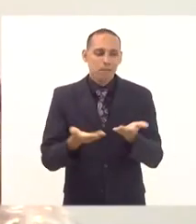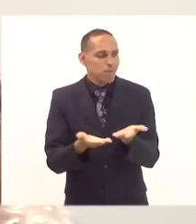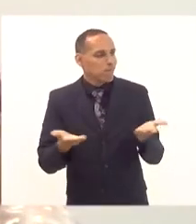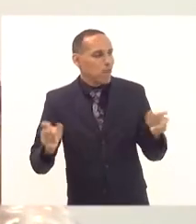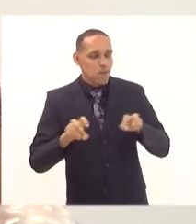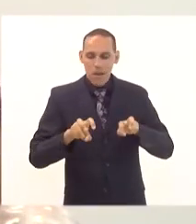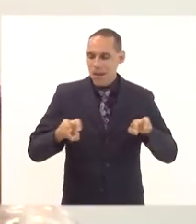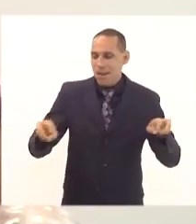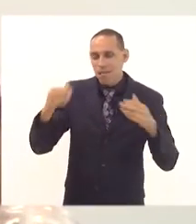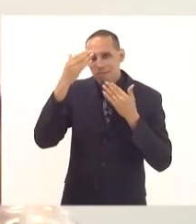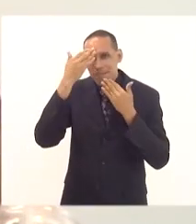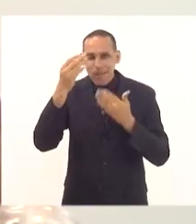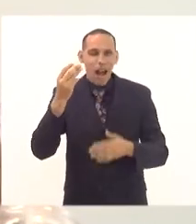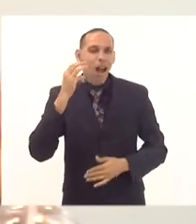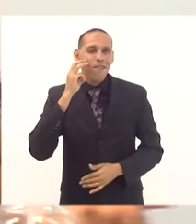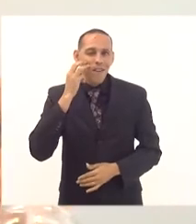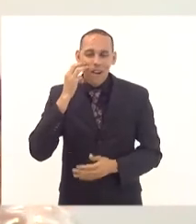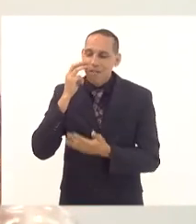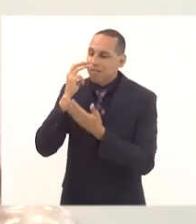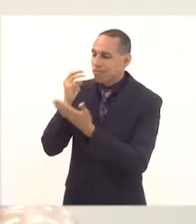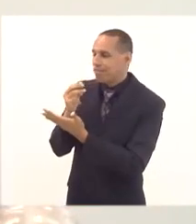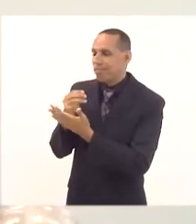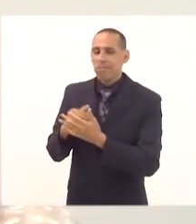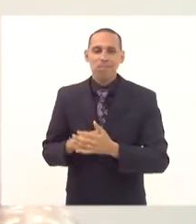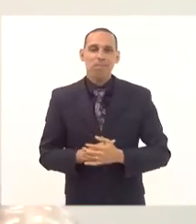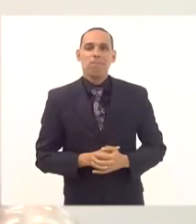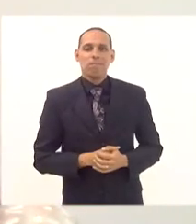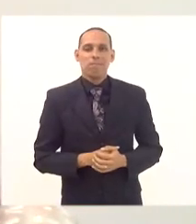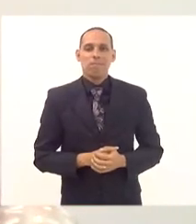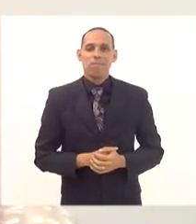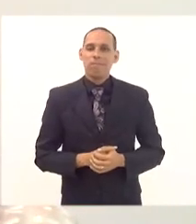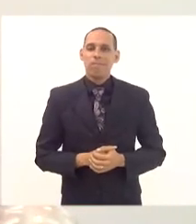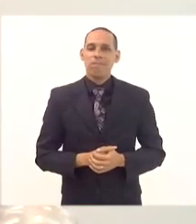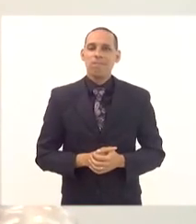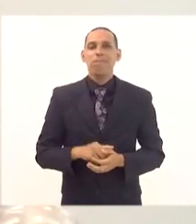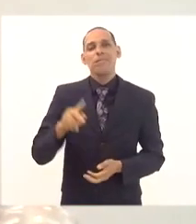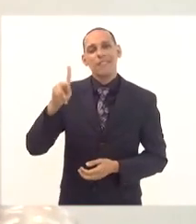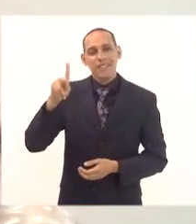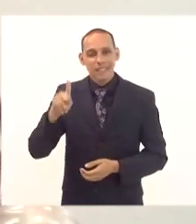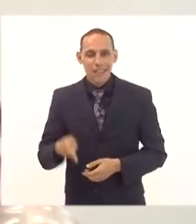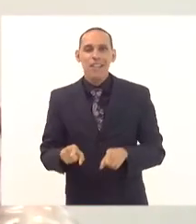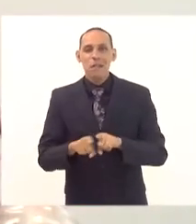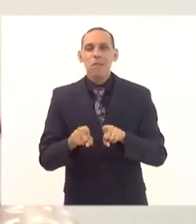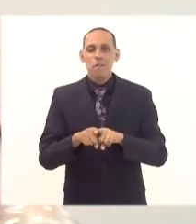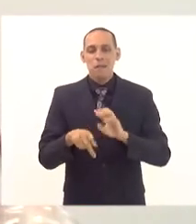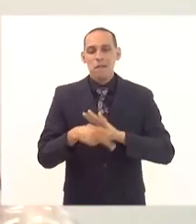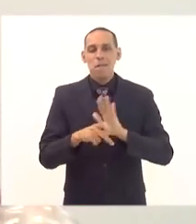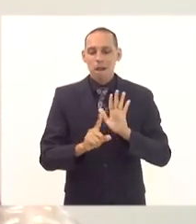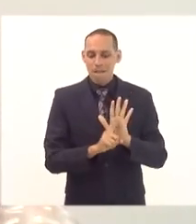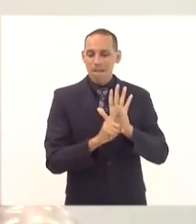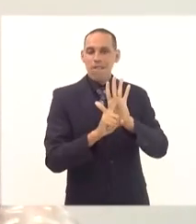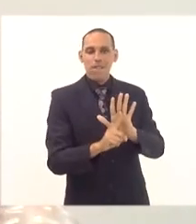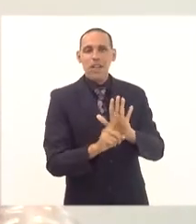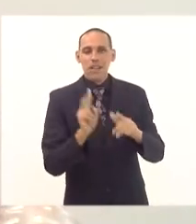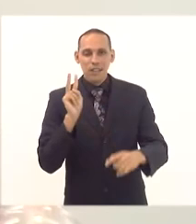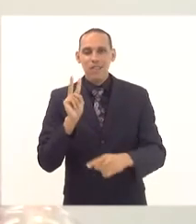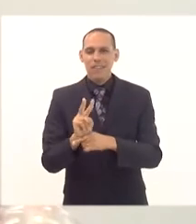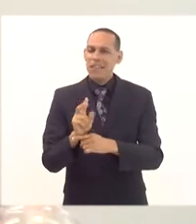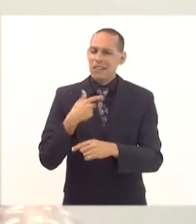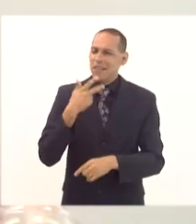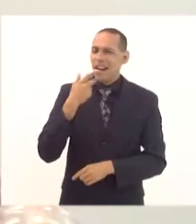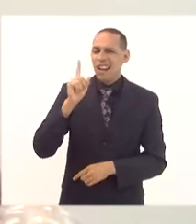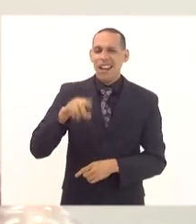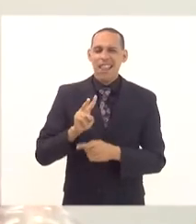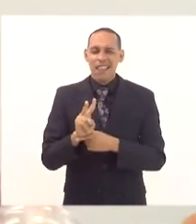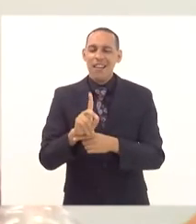presente nós companheiro waldeck né já que disse presidente da frente em defesa eu falo em